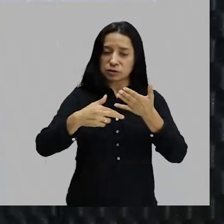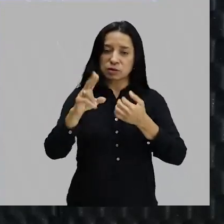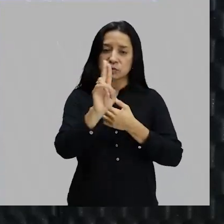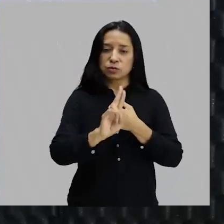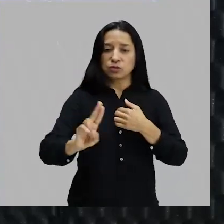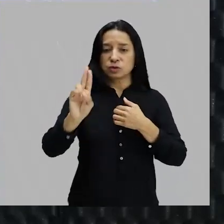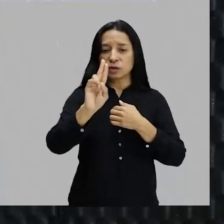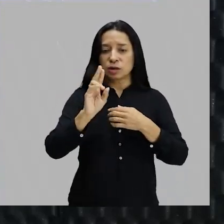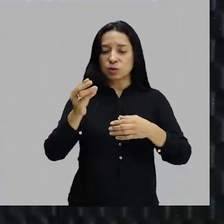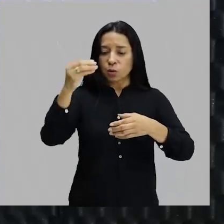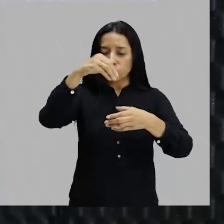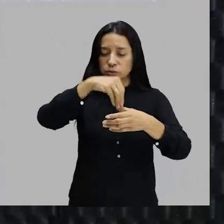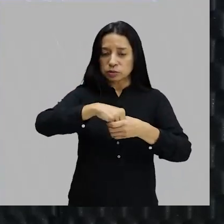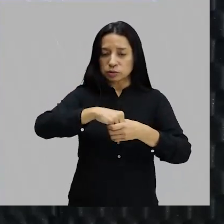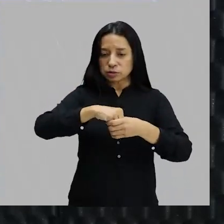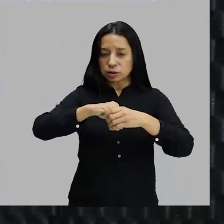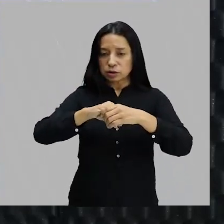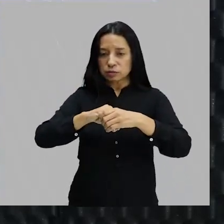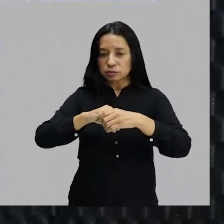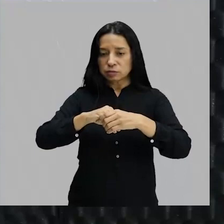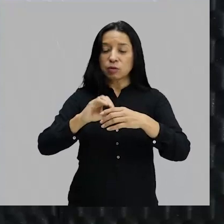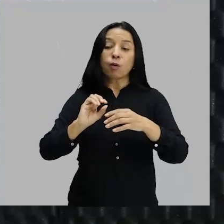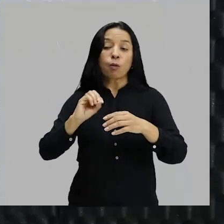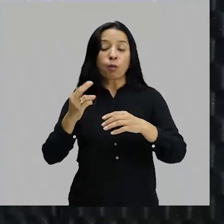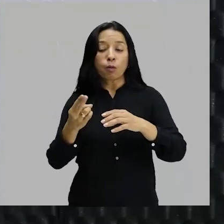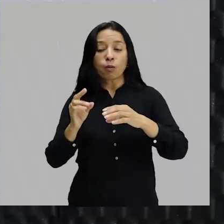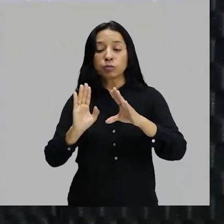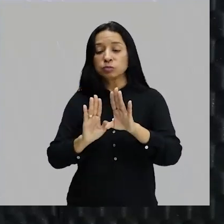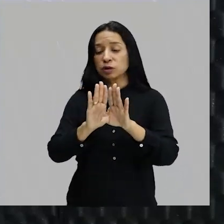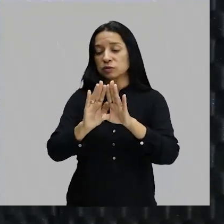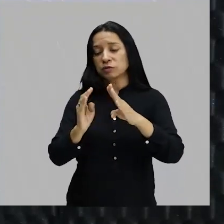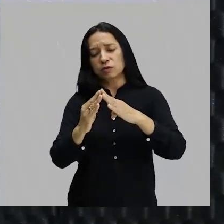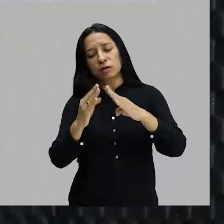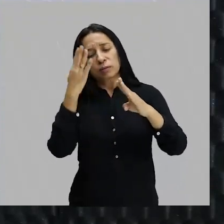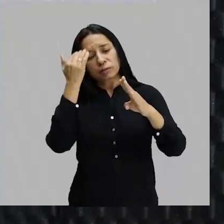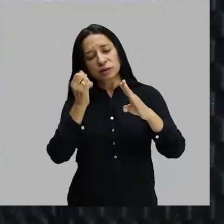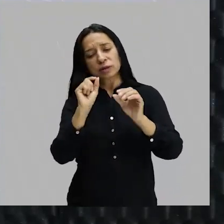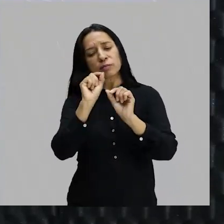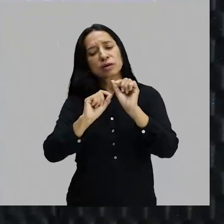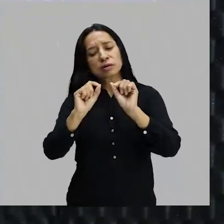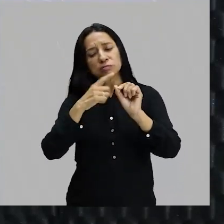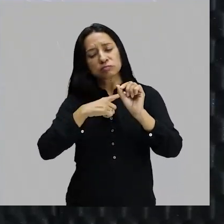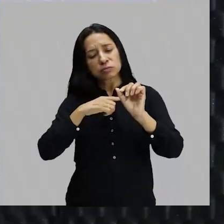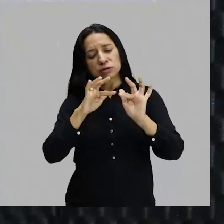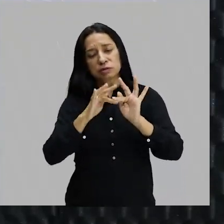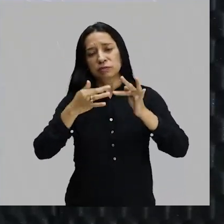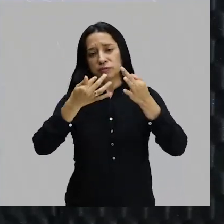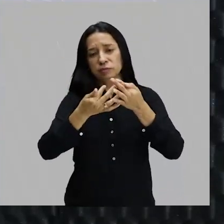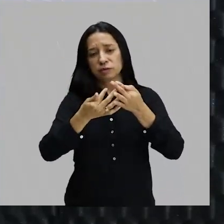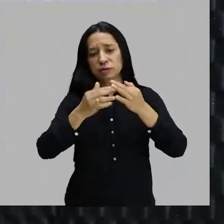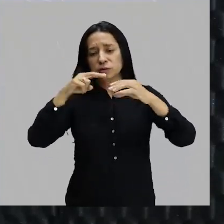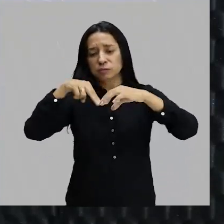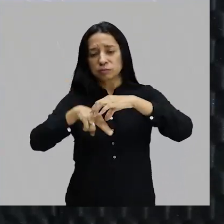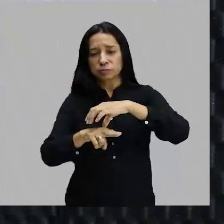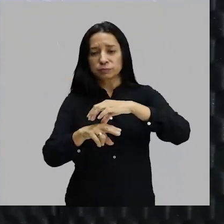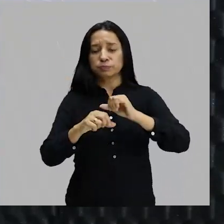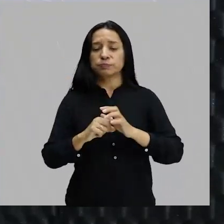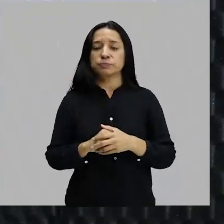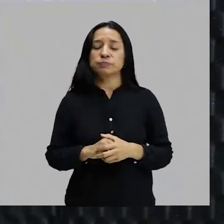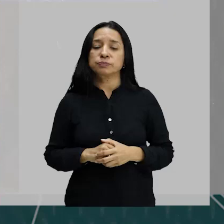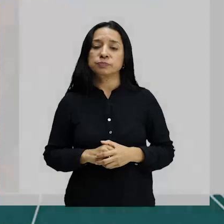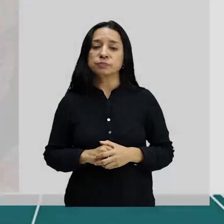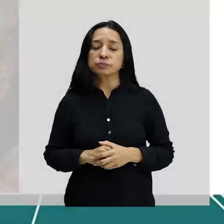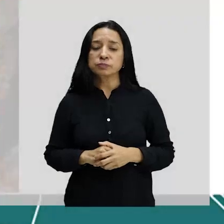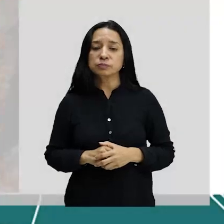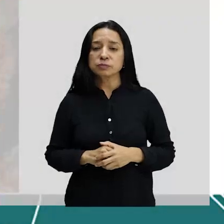utilizados dentro das catacumbas, ou melhor, do lado de fora, para você localizar que ali estava um parente seu que havia sido enterrado nesse